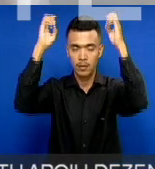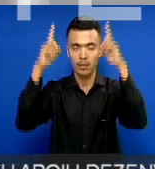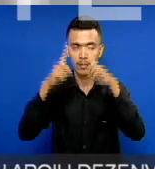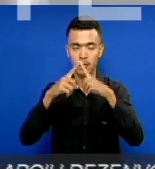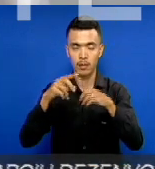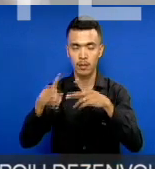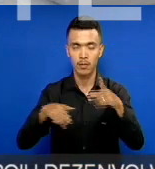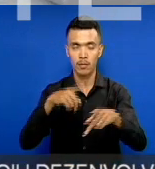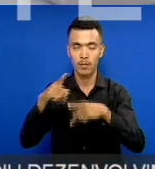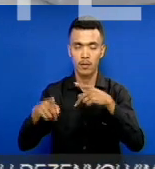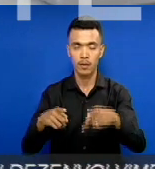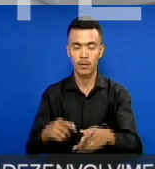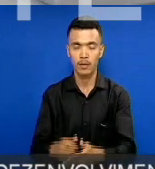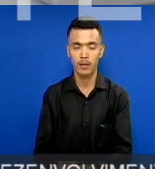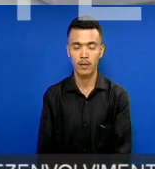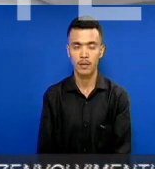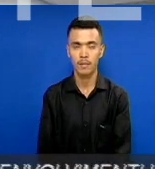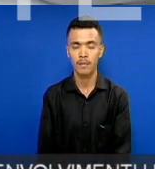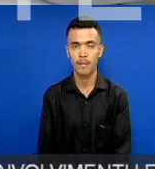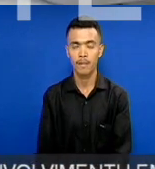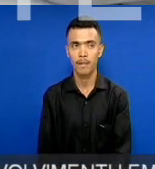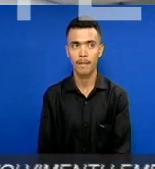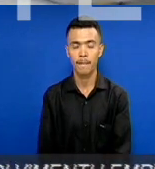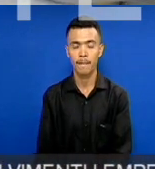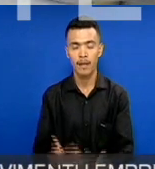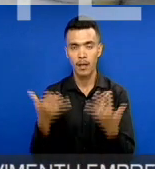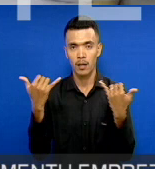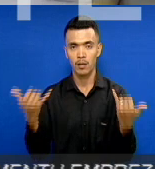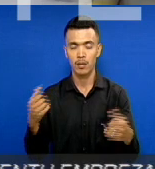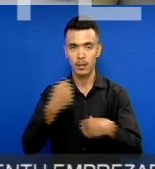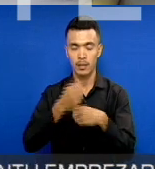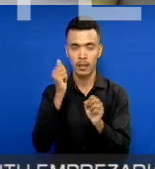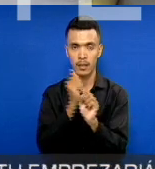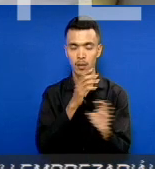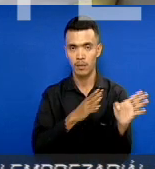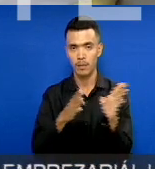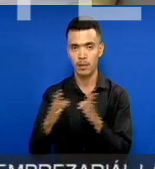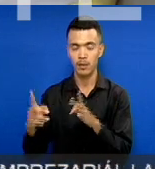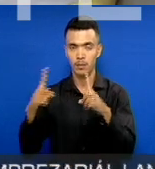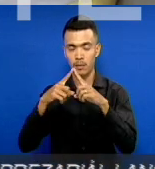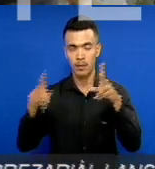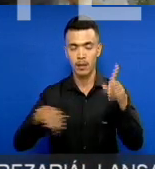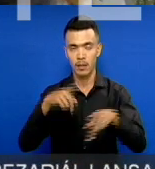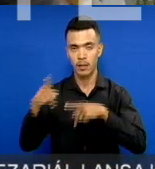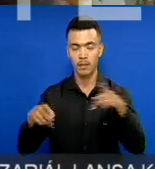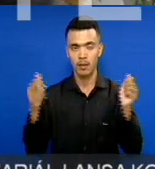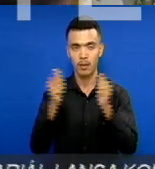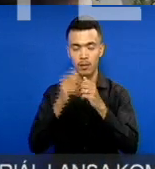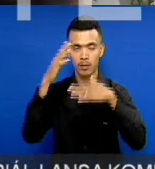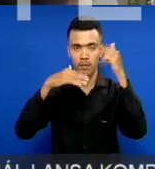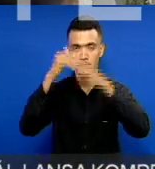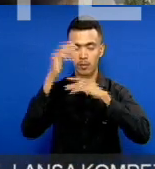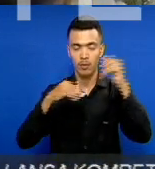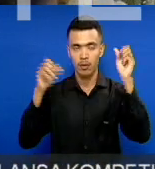itaninha comunidades. Tur Veneranda Lemos, agora dadão se halo preparação ba recursos humanos no infraestrutura. Rodi